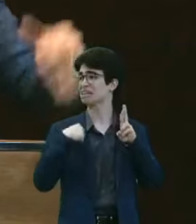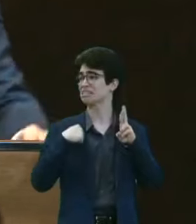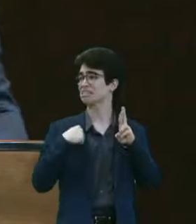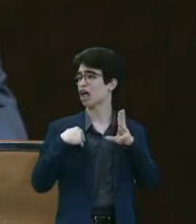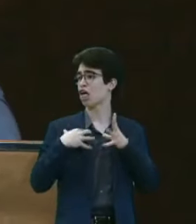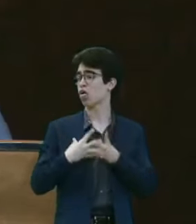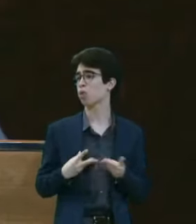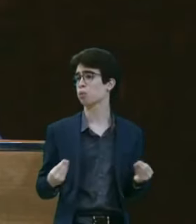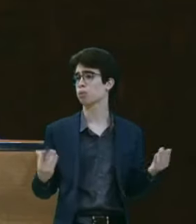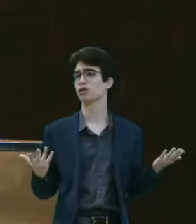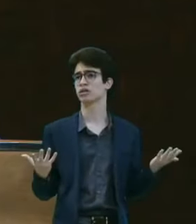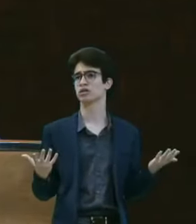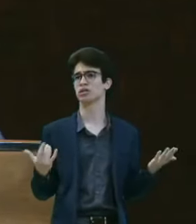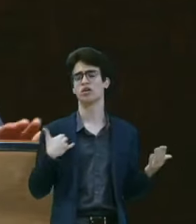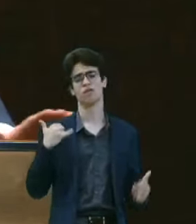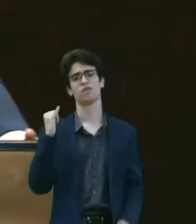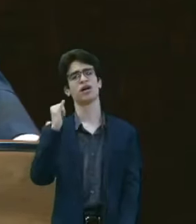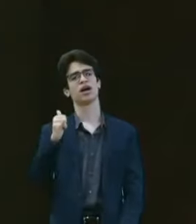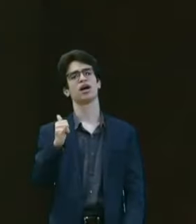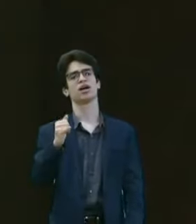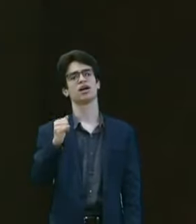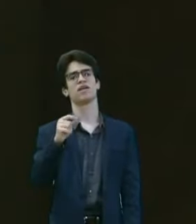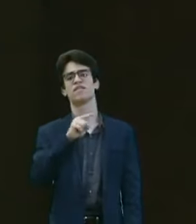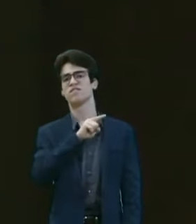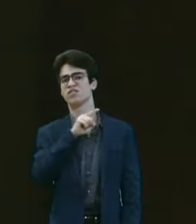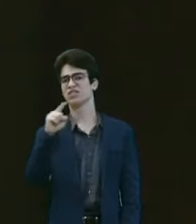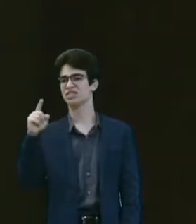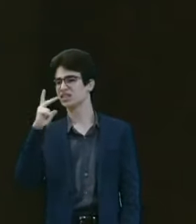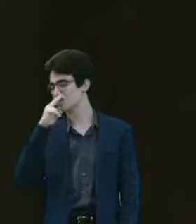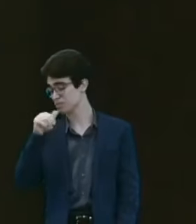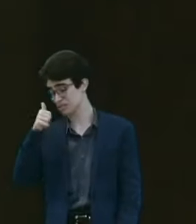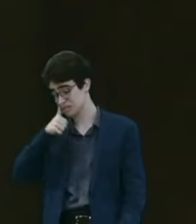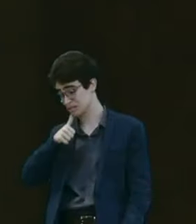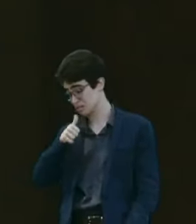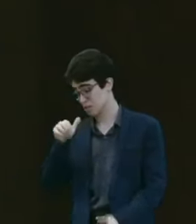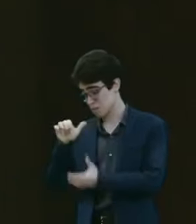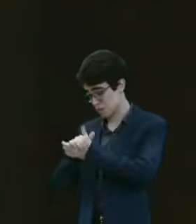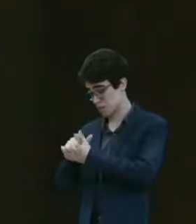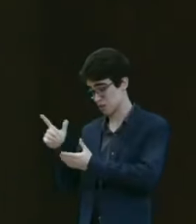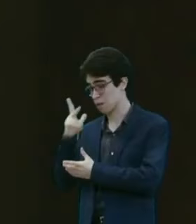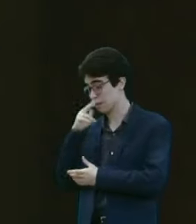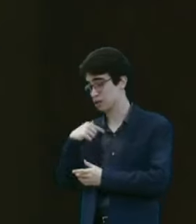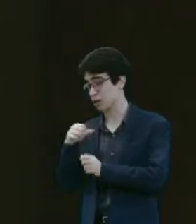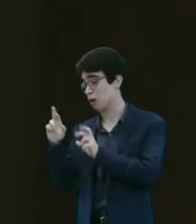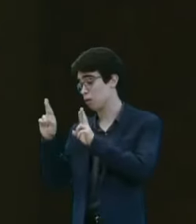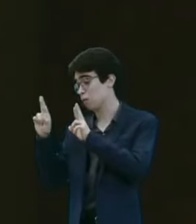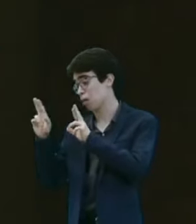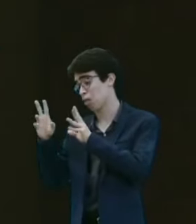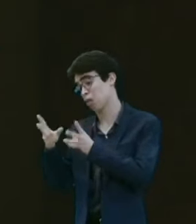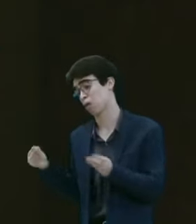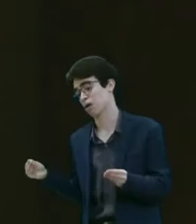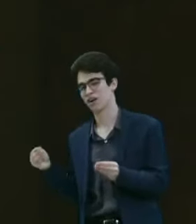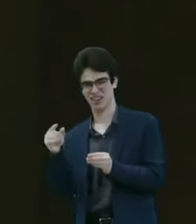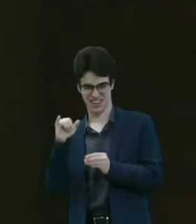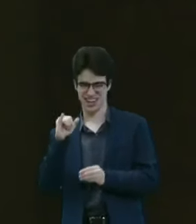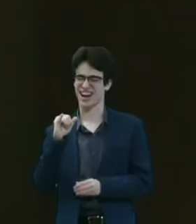preciso lhe dizer, mas se você não frustrou a sua esposa nunca ainda, é porque você é novo casado